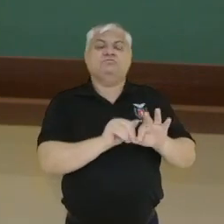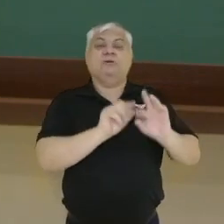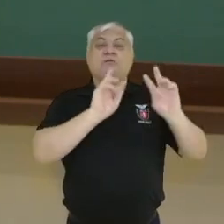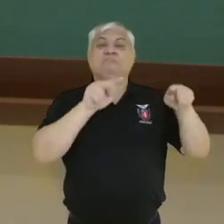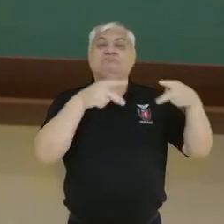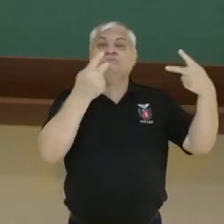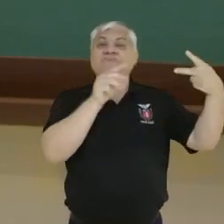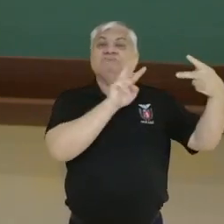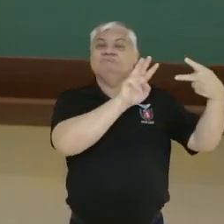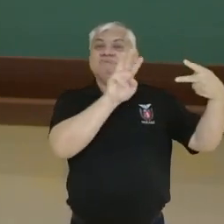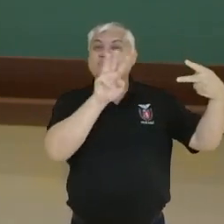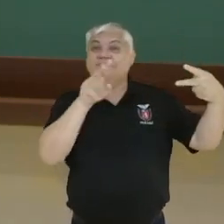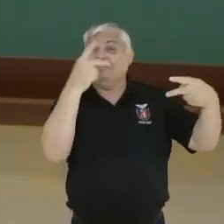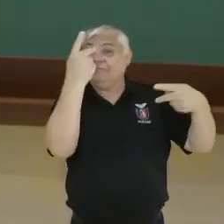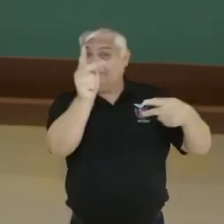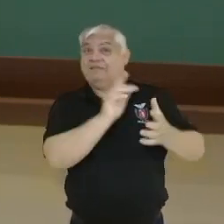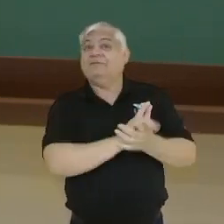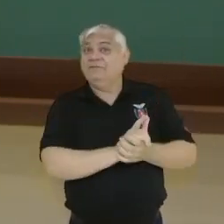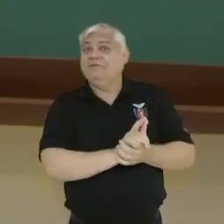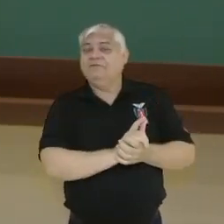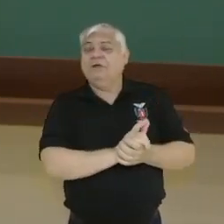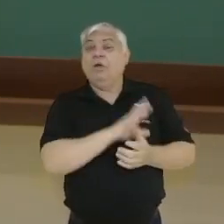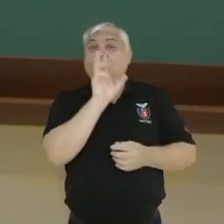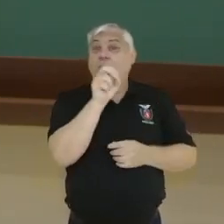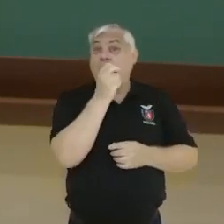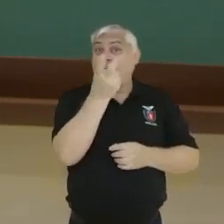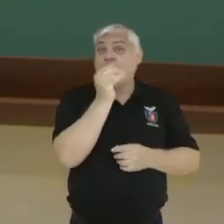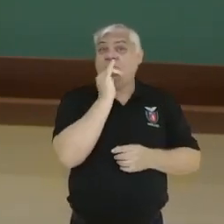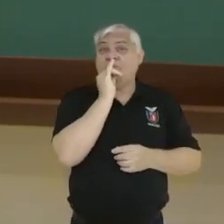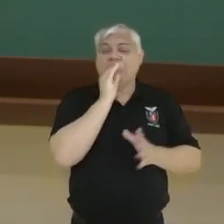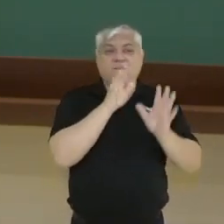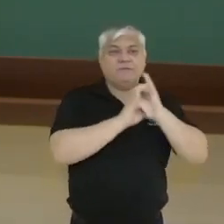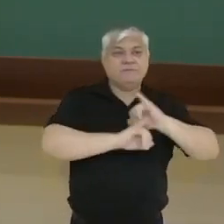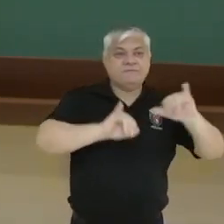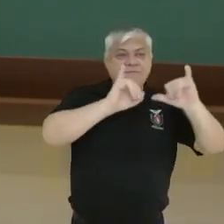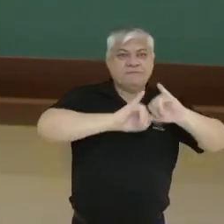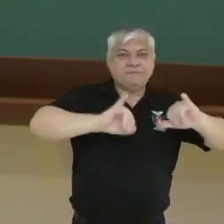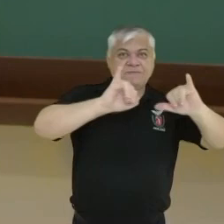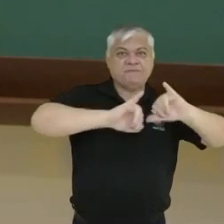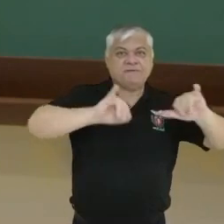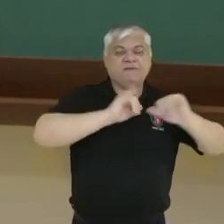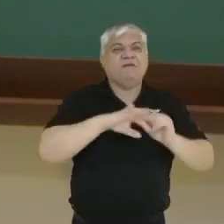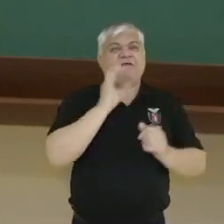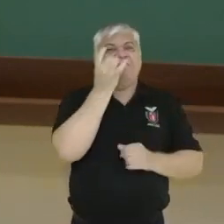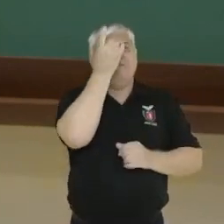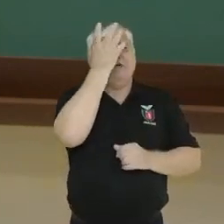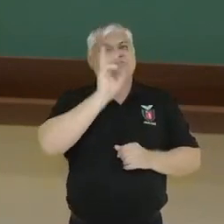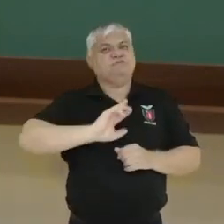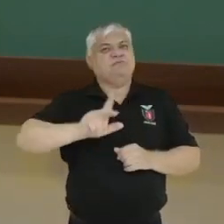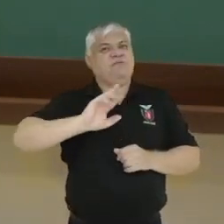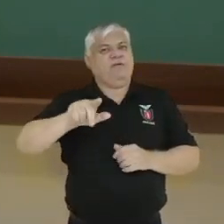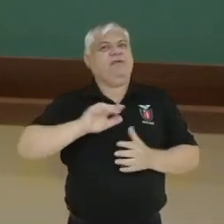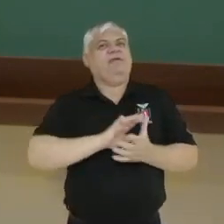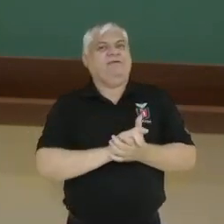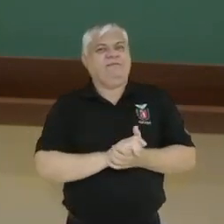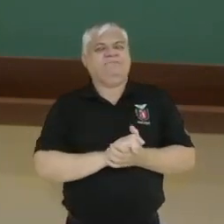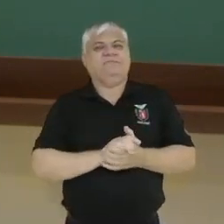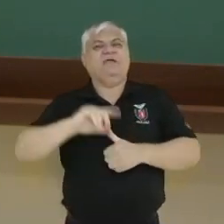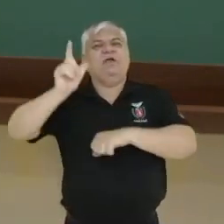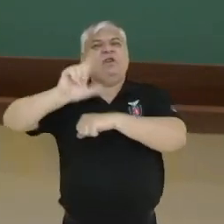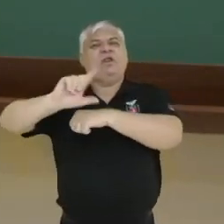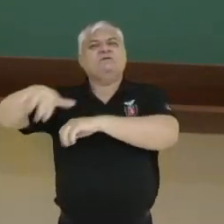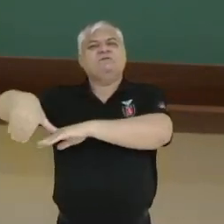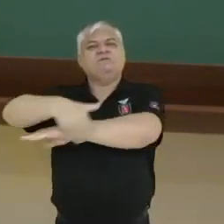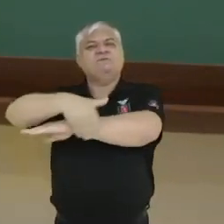num site que você tenha ou através de divulgação que você vai ter. Às vezes, não é tão fácil como uma loja de rua, por